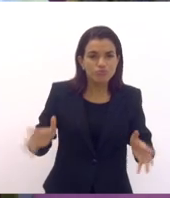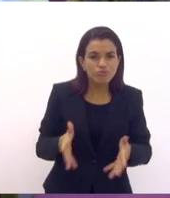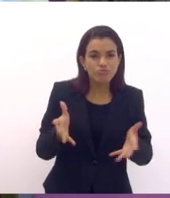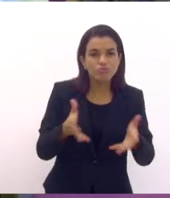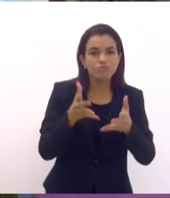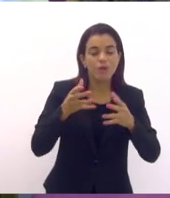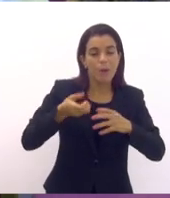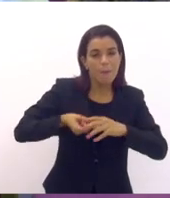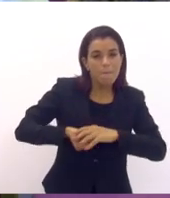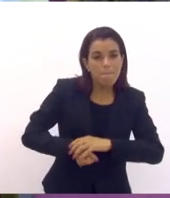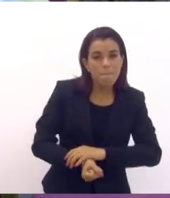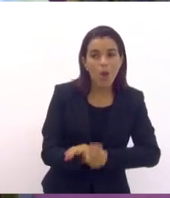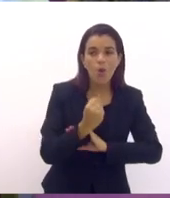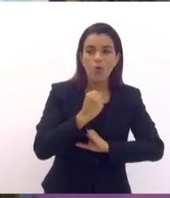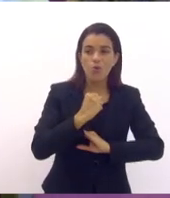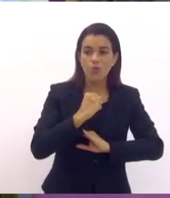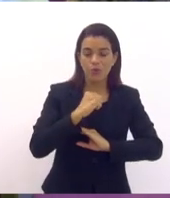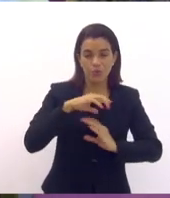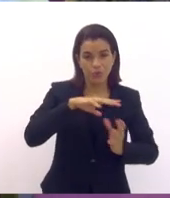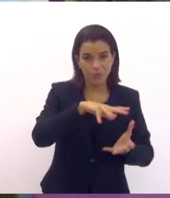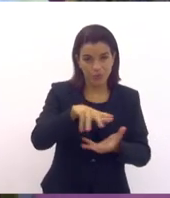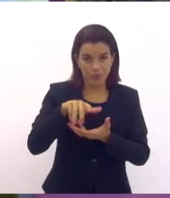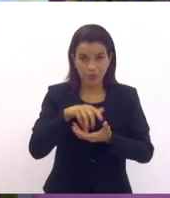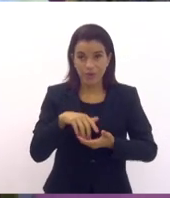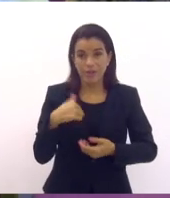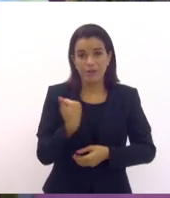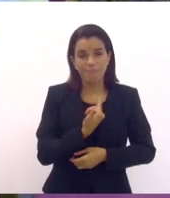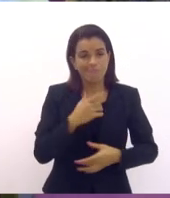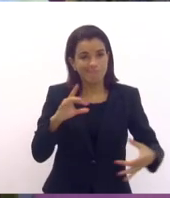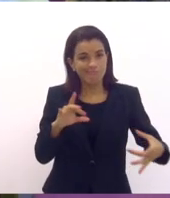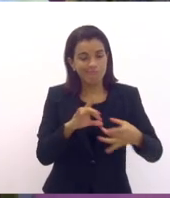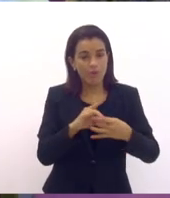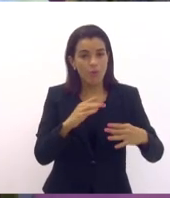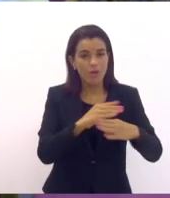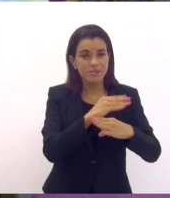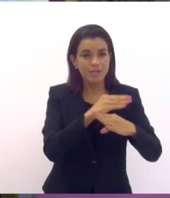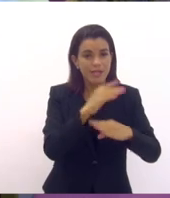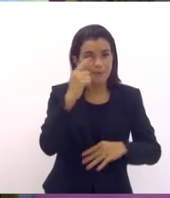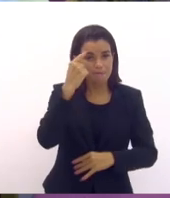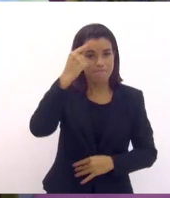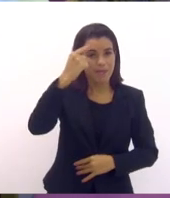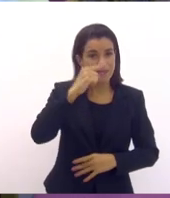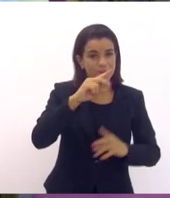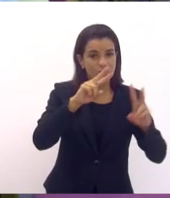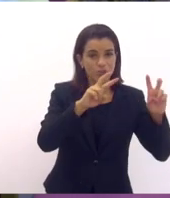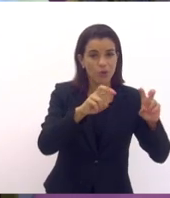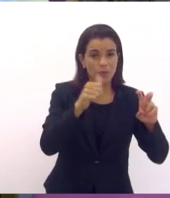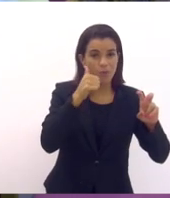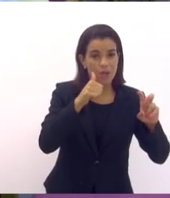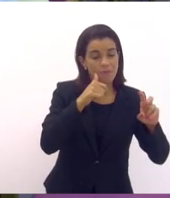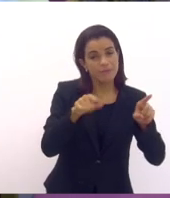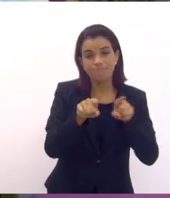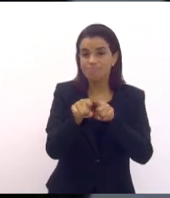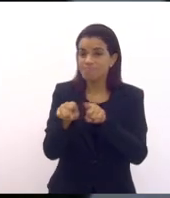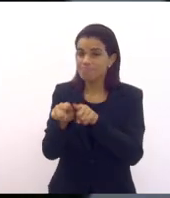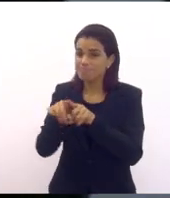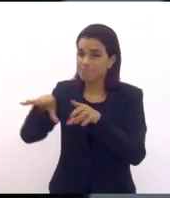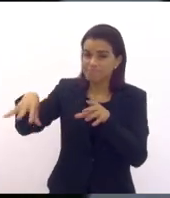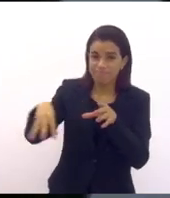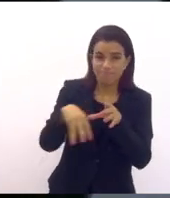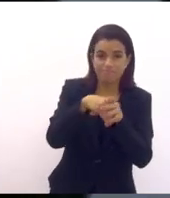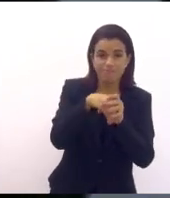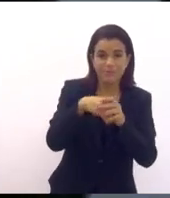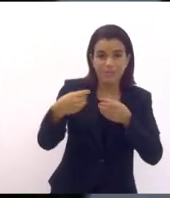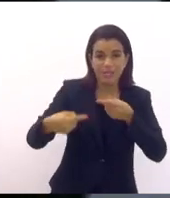mundo então nada mais do que justo a gente consolidar uma cidade que pense em mulheres mas para Além disso que nos coloque no centro da